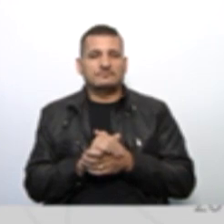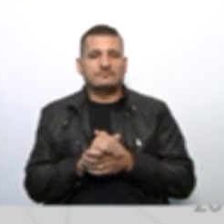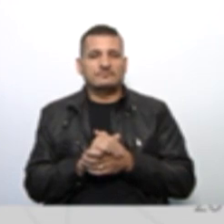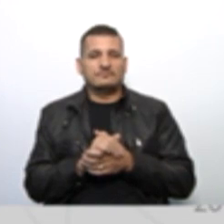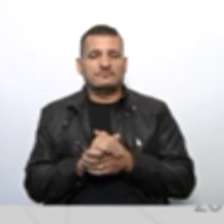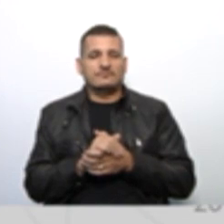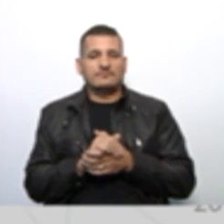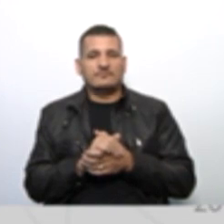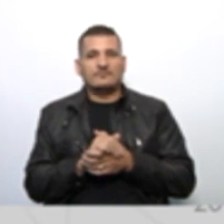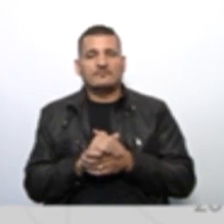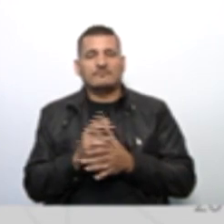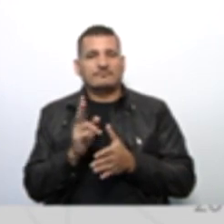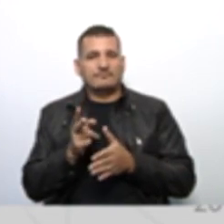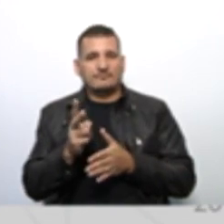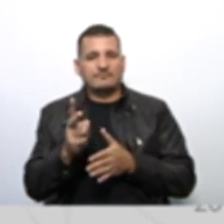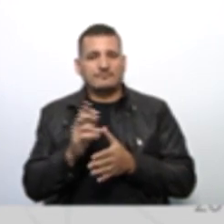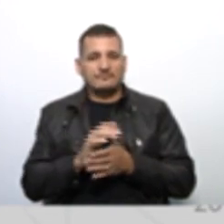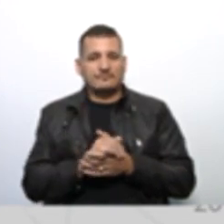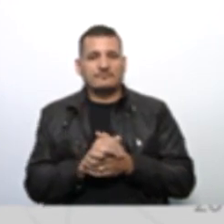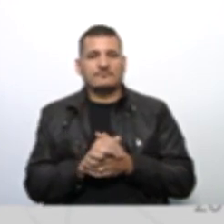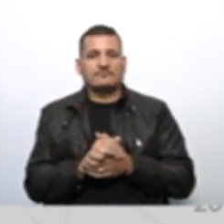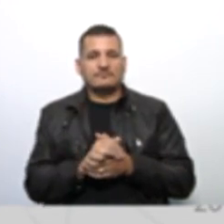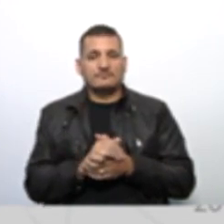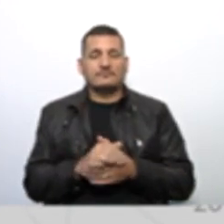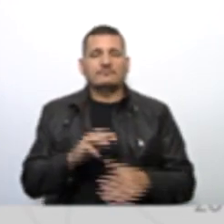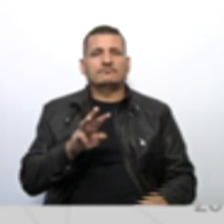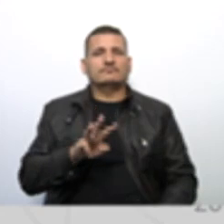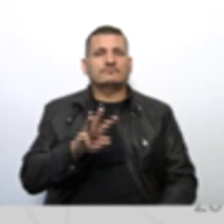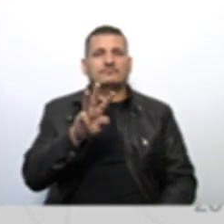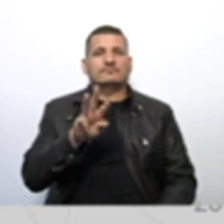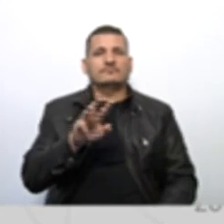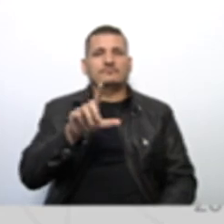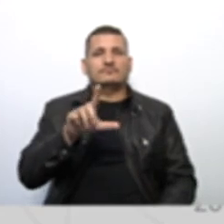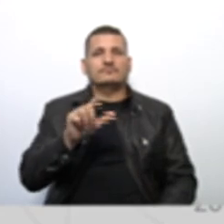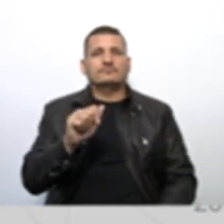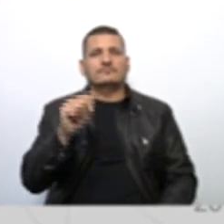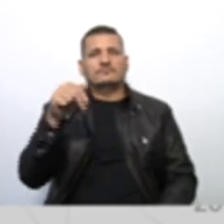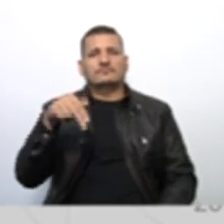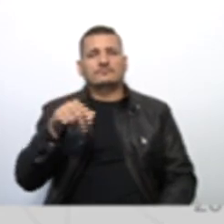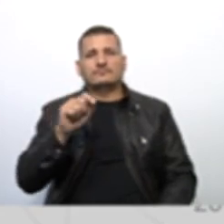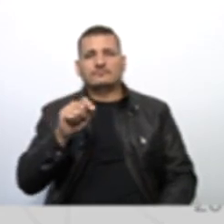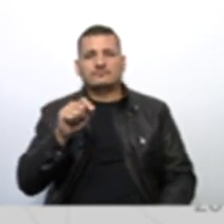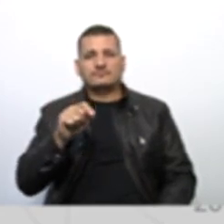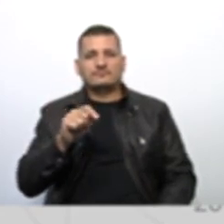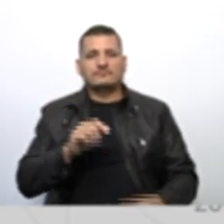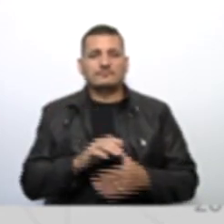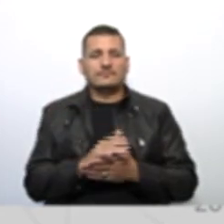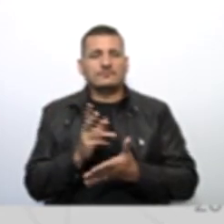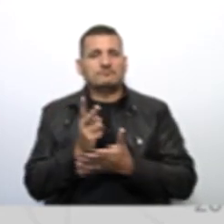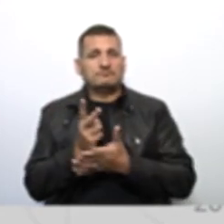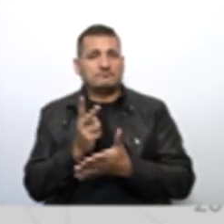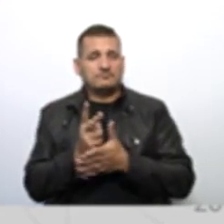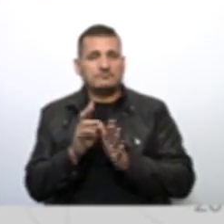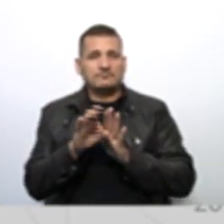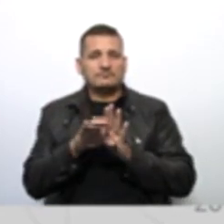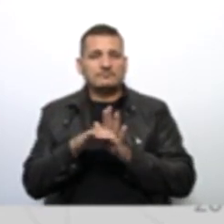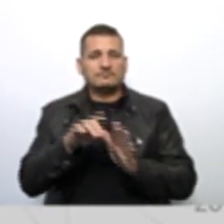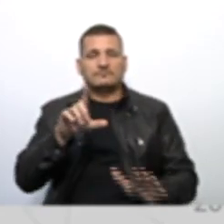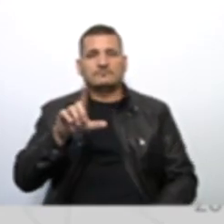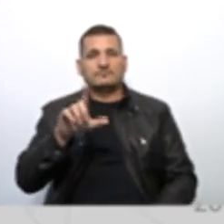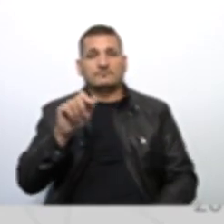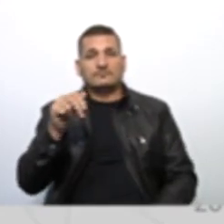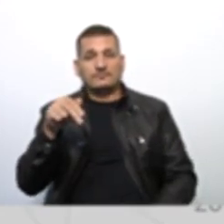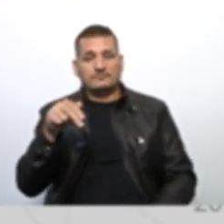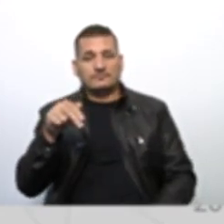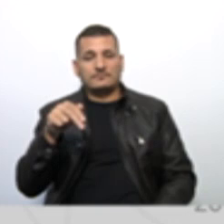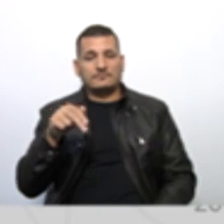Continuando aqui, pessoal. Aqui, ó, nossa WLAN. O que seria WLAN, pessoal? É o mesmo conceito de LAN.